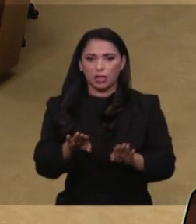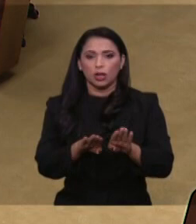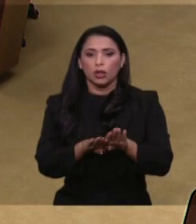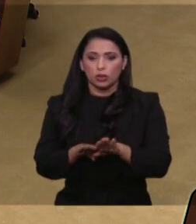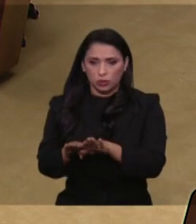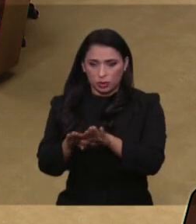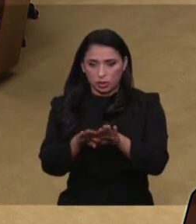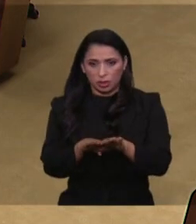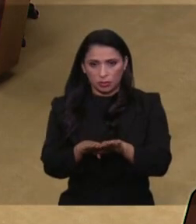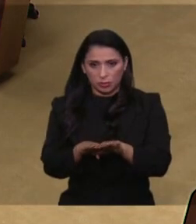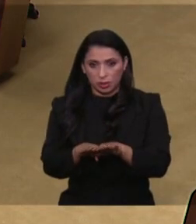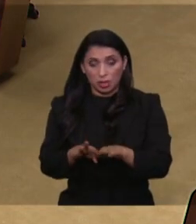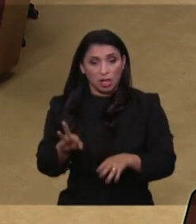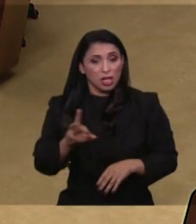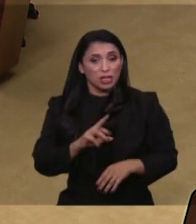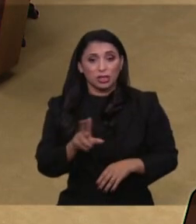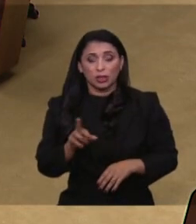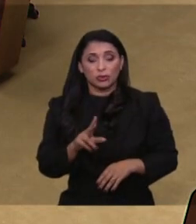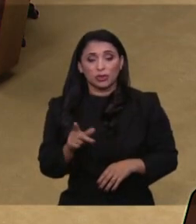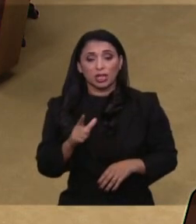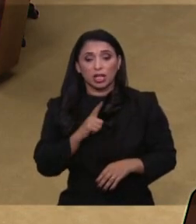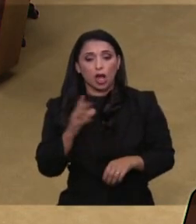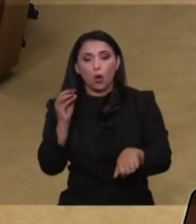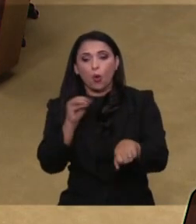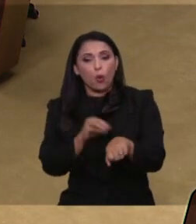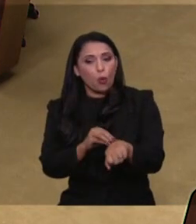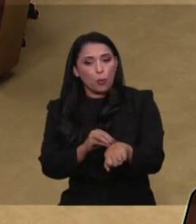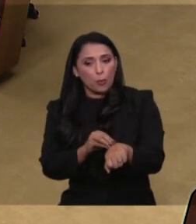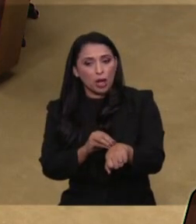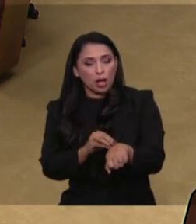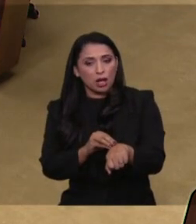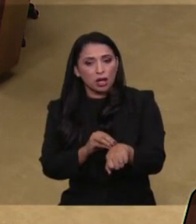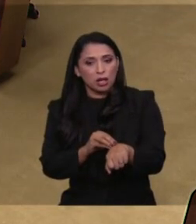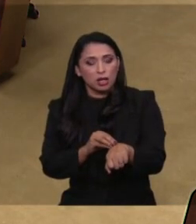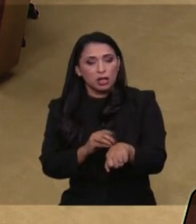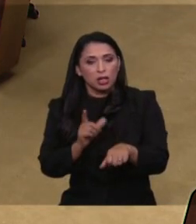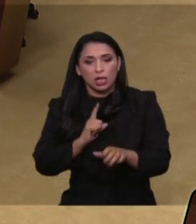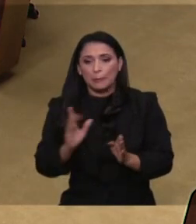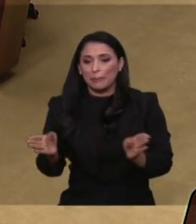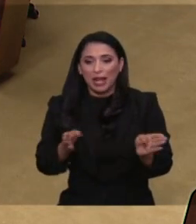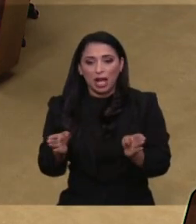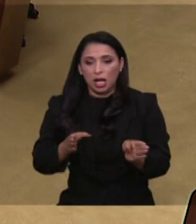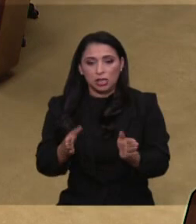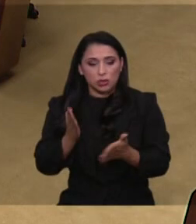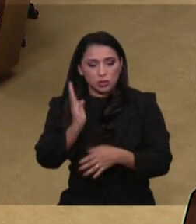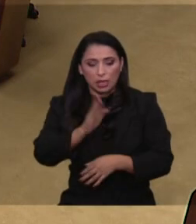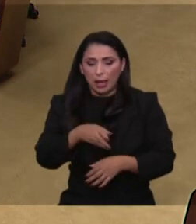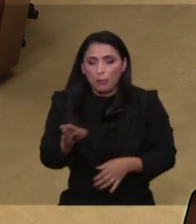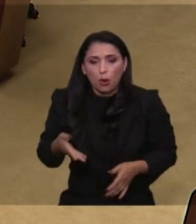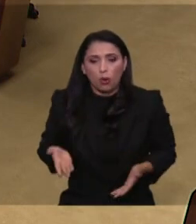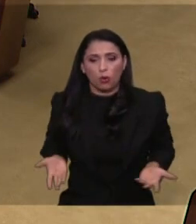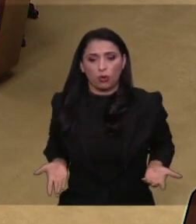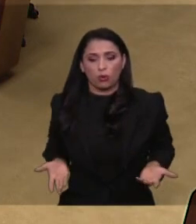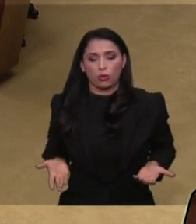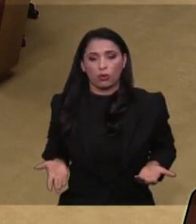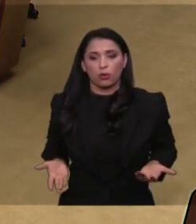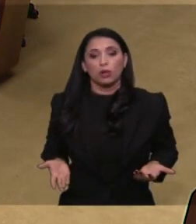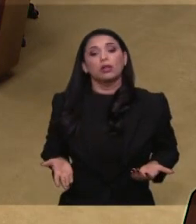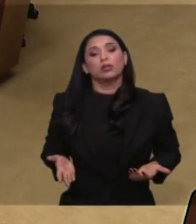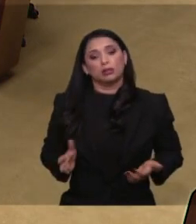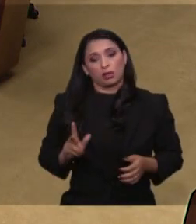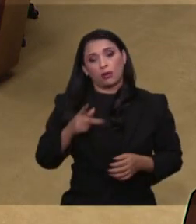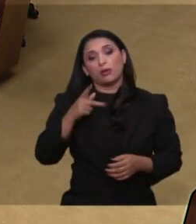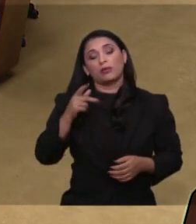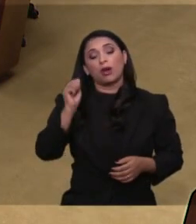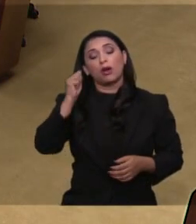unanimemente, ou seja, não haveria mais condicionante de culpa e de prazos... Justamente para ser uma por isso que eu disse, questão tanto